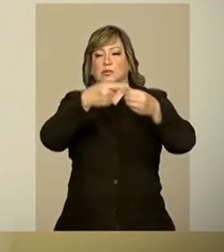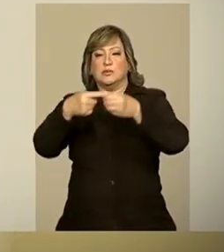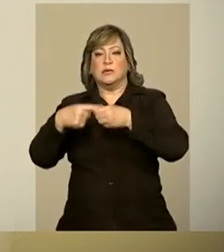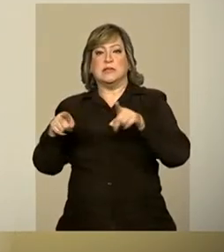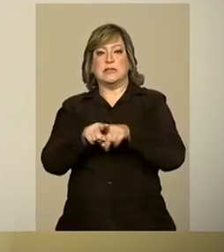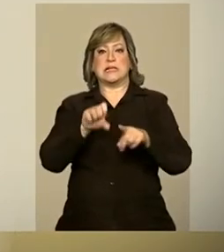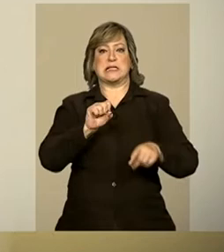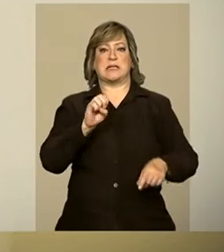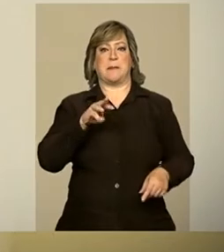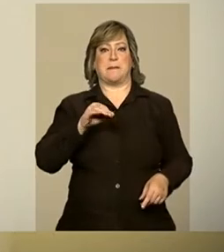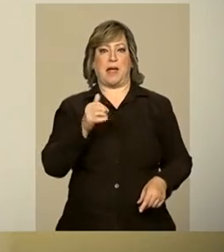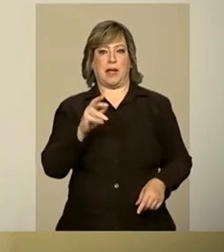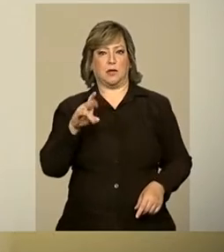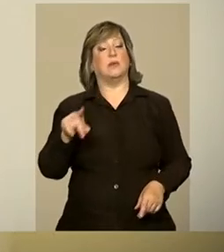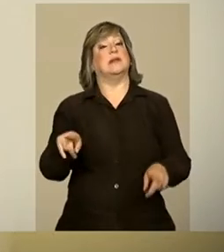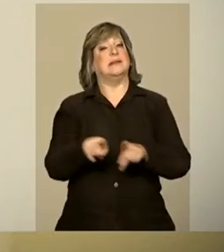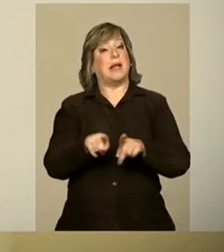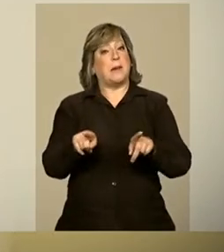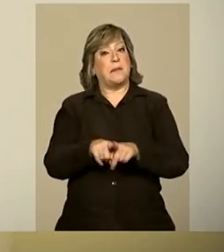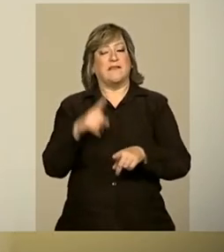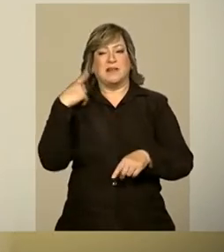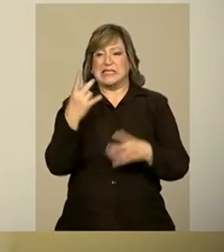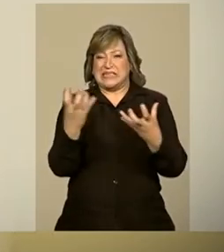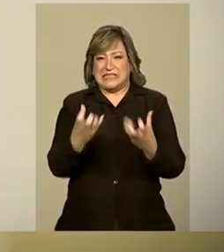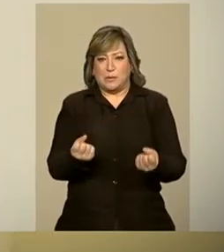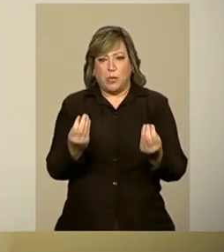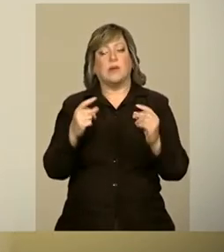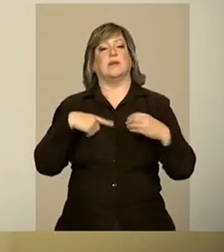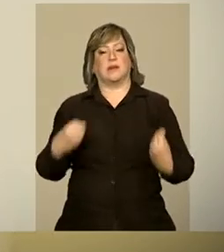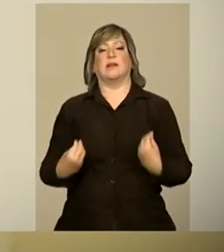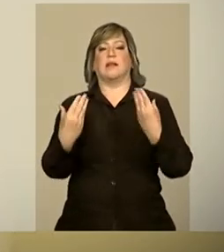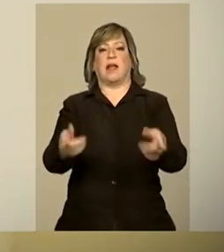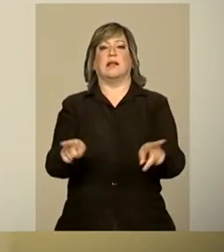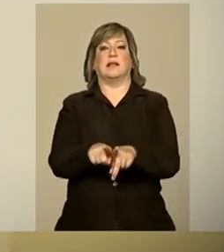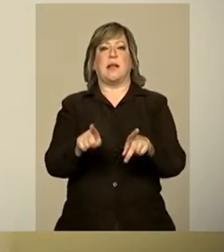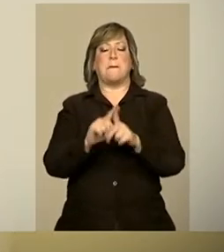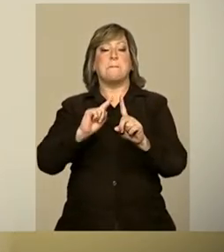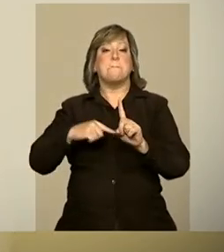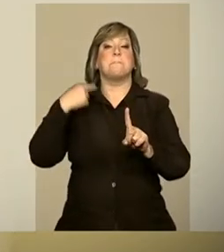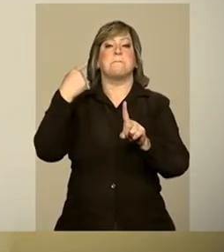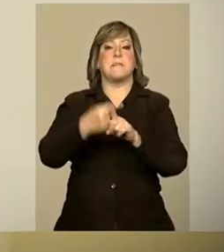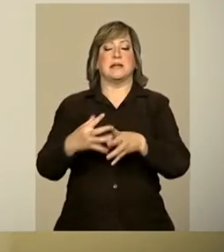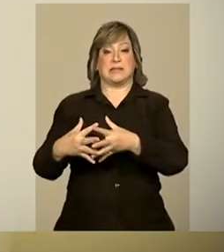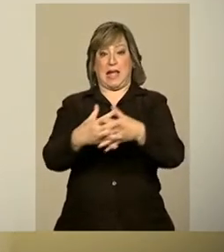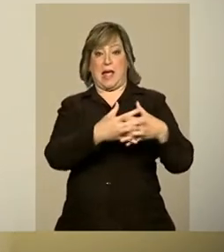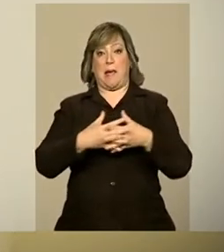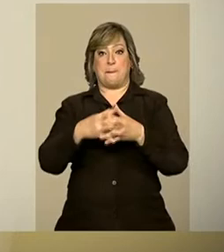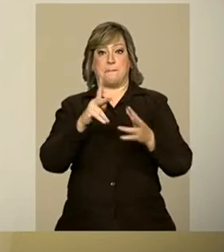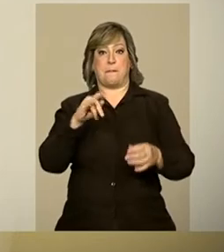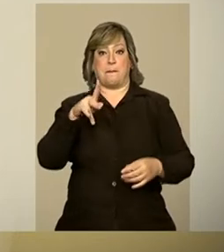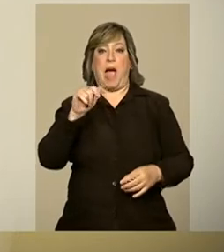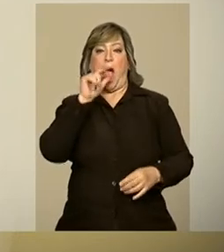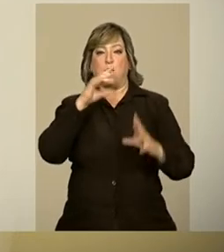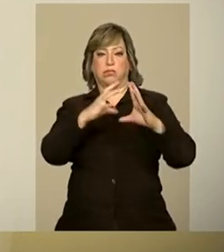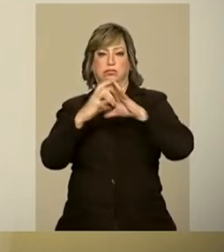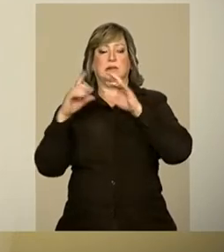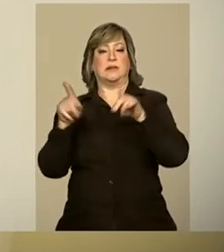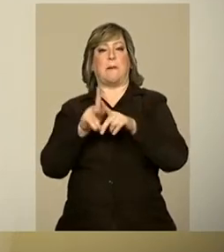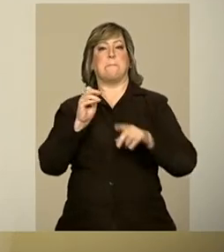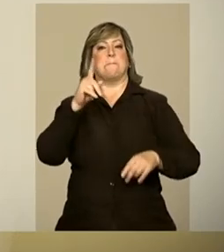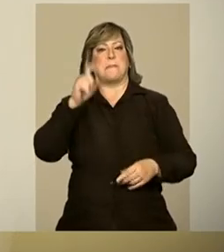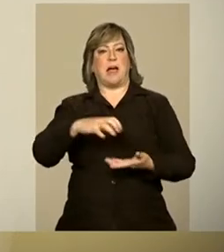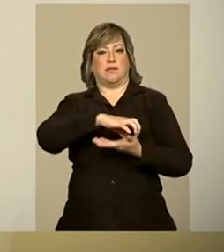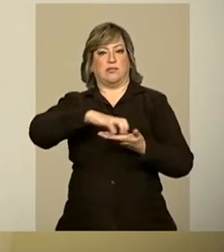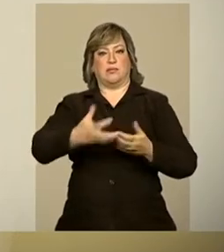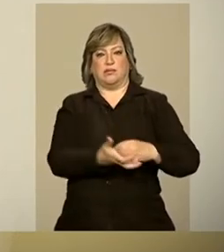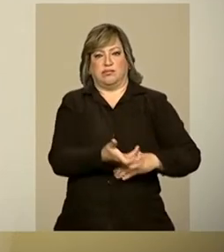dessas máquinas, nós também estamos doando, Luciano, mais um caminhão-pipa e uma pá carregadeira. Que benefícios